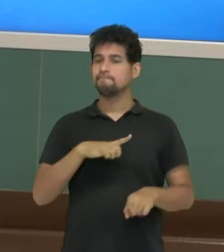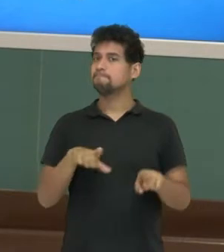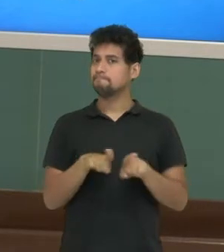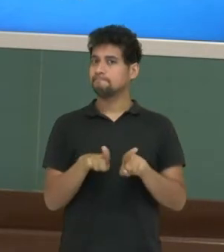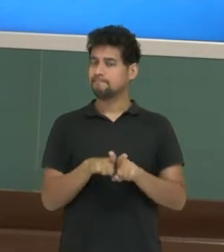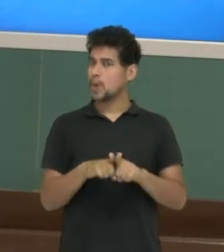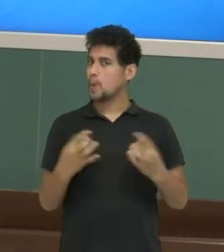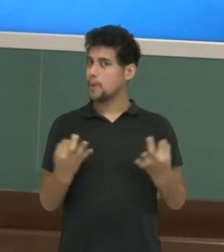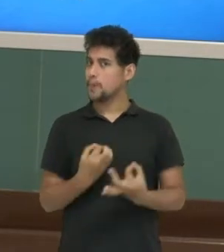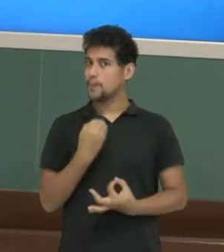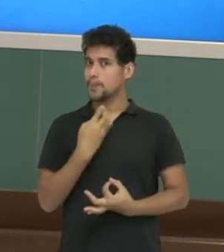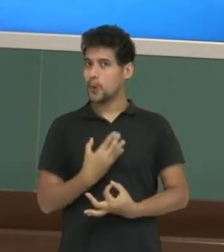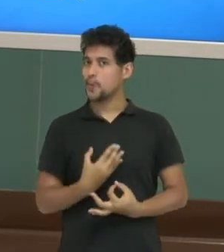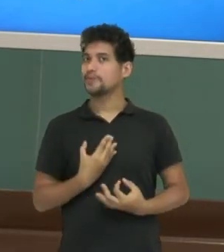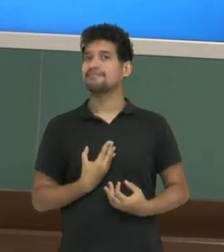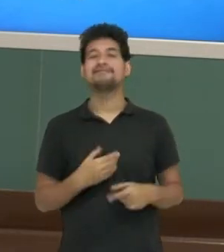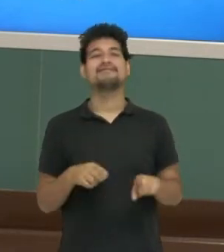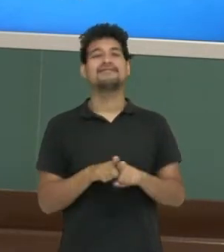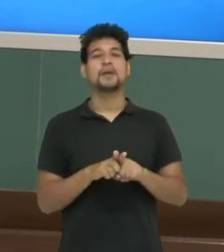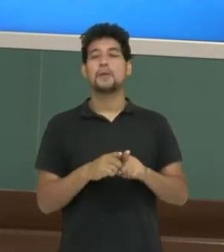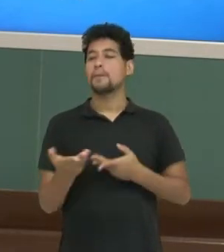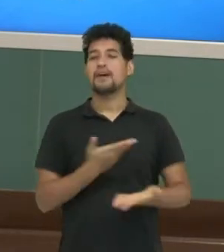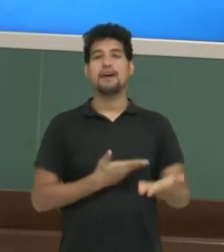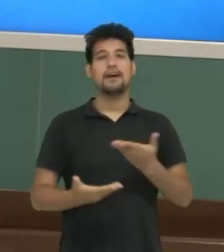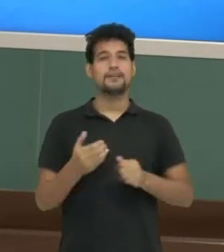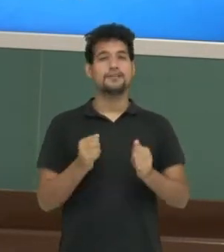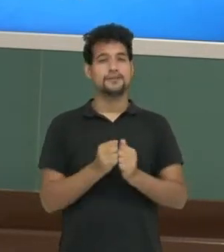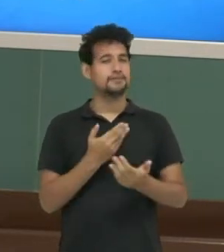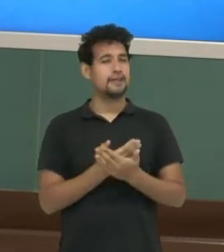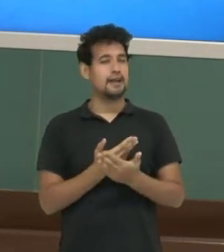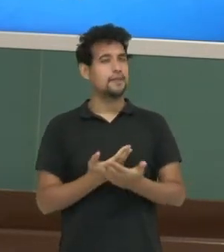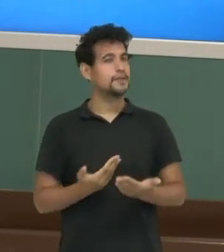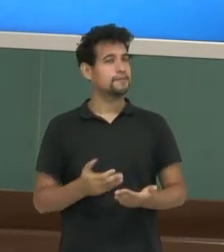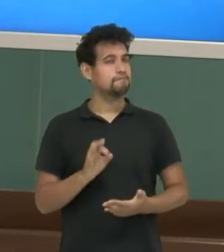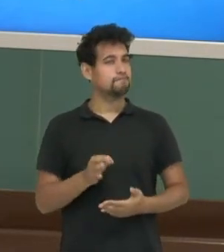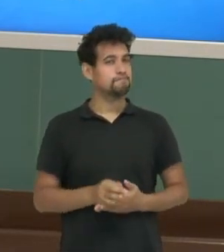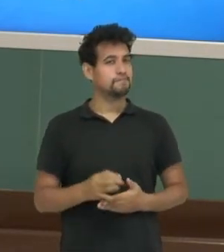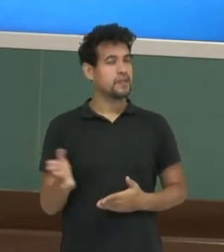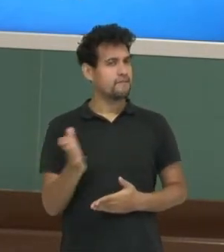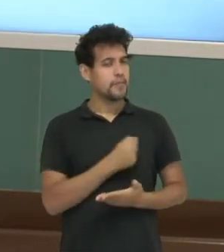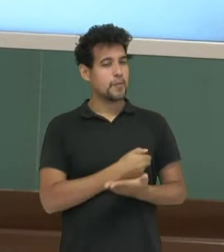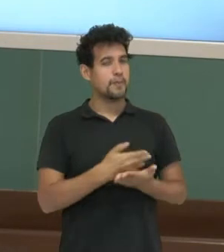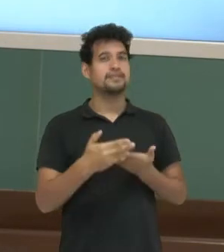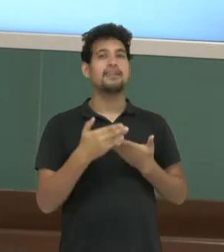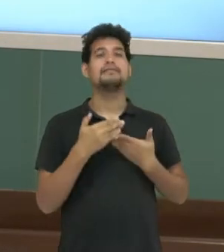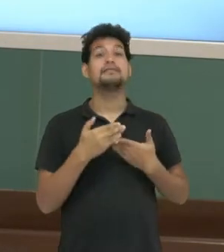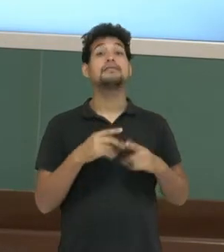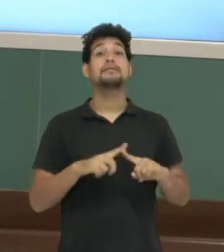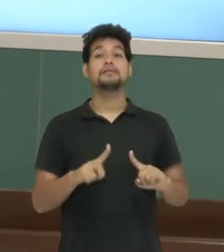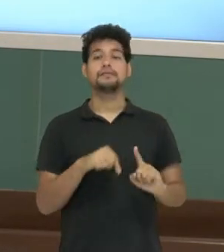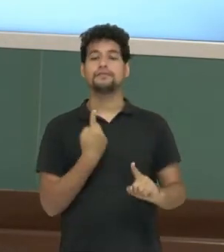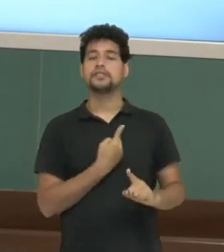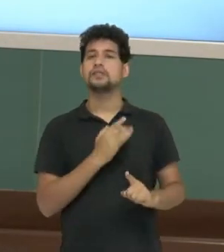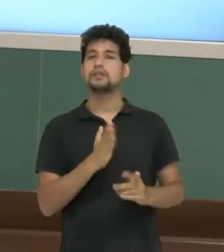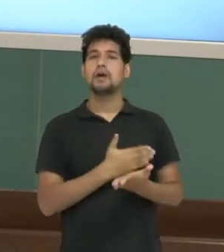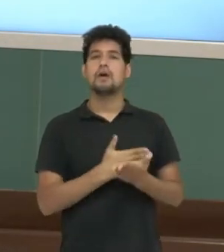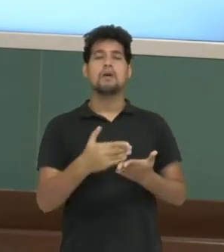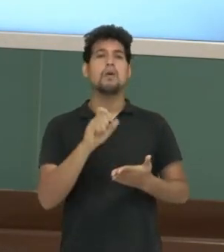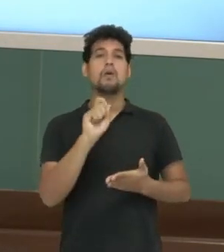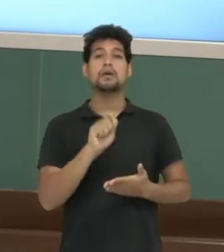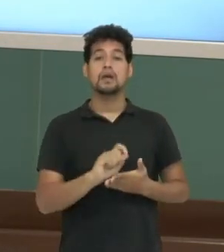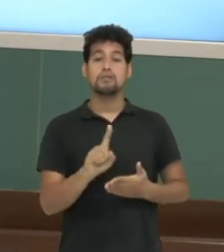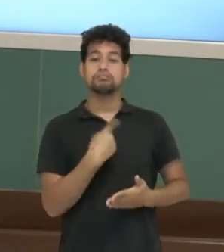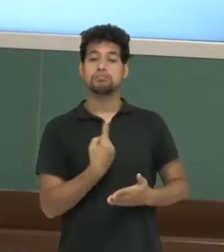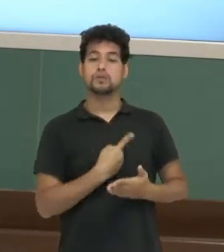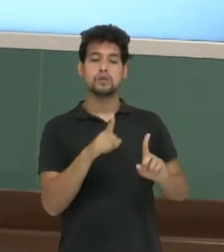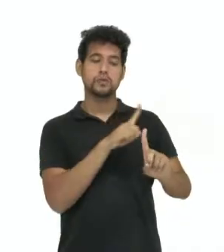está favorável para você aí participar dessa aula? Bora lá então iniciar? E nós começamos com o